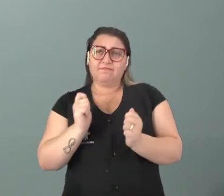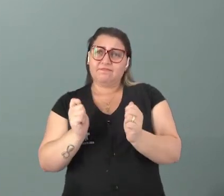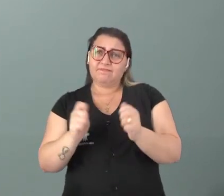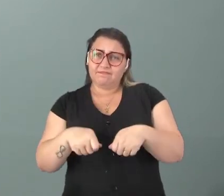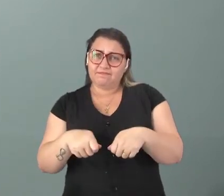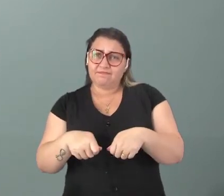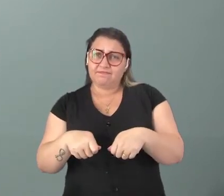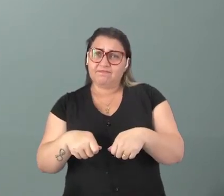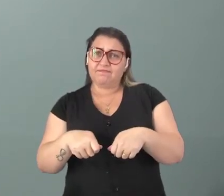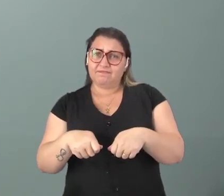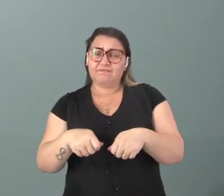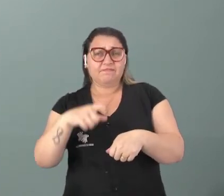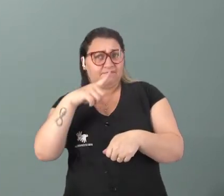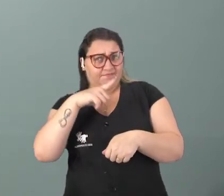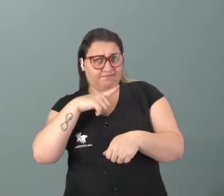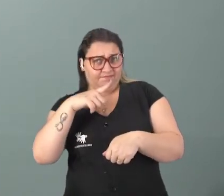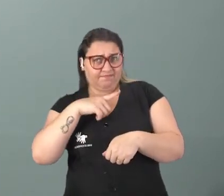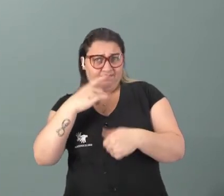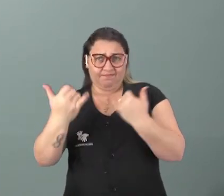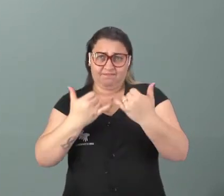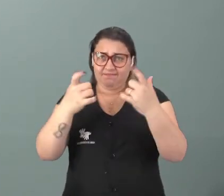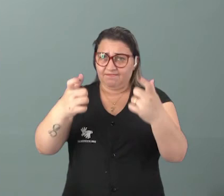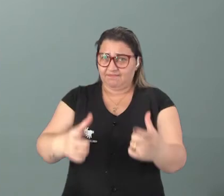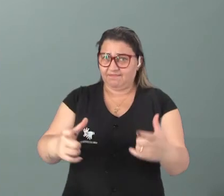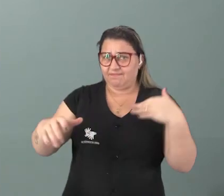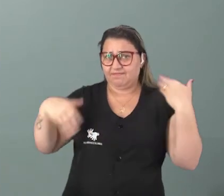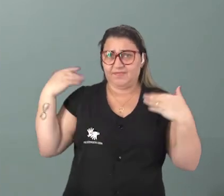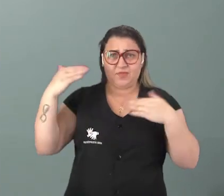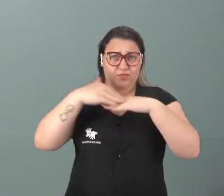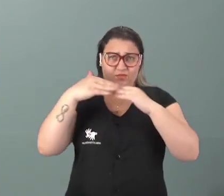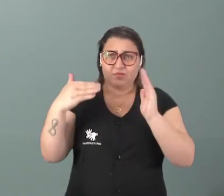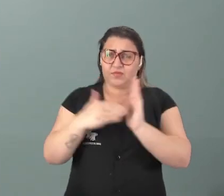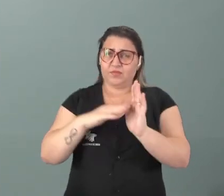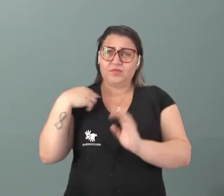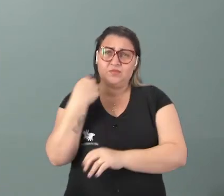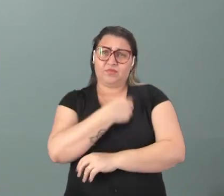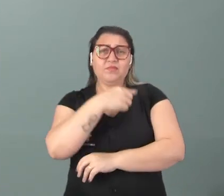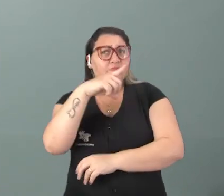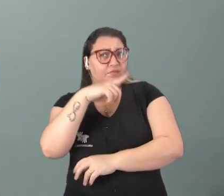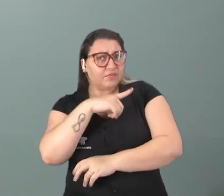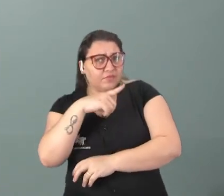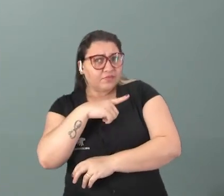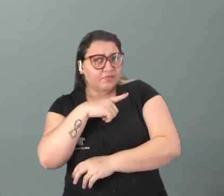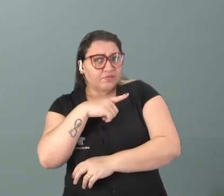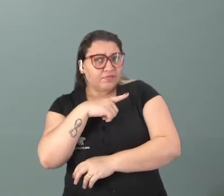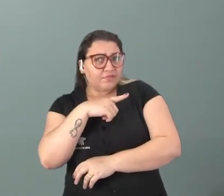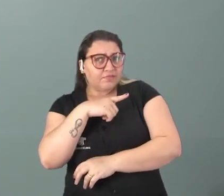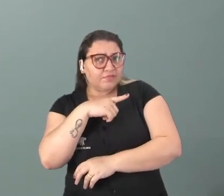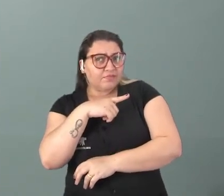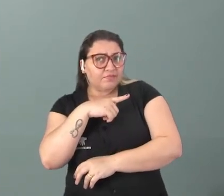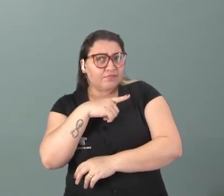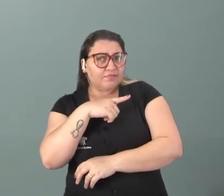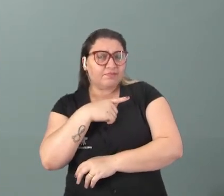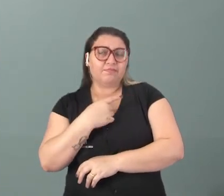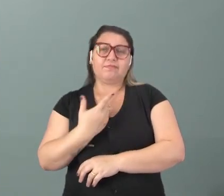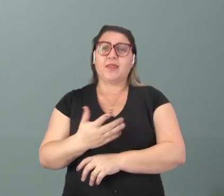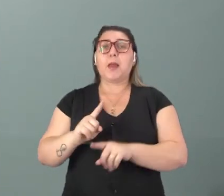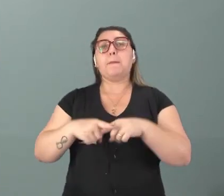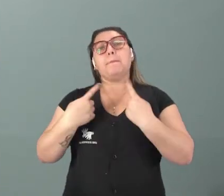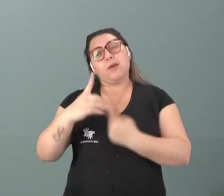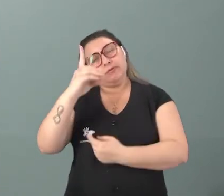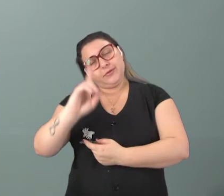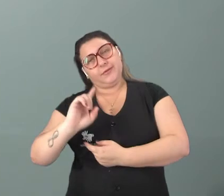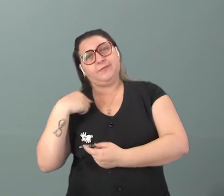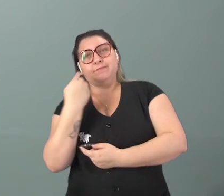condições de ter esse lazer? Todos nós temos condições? Então, mas é um